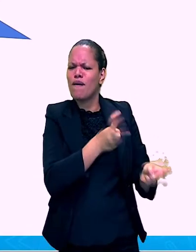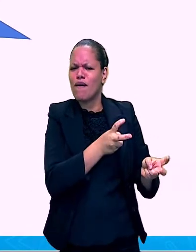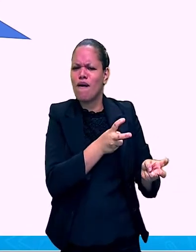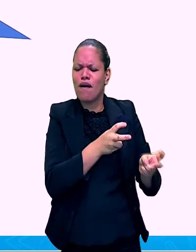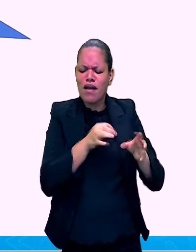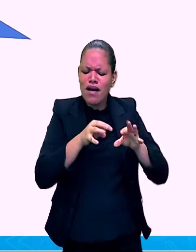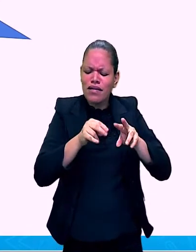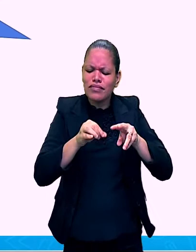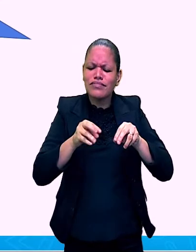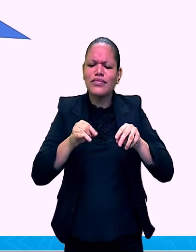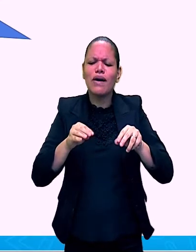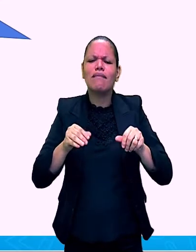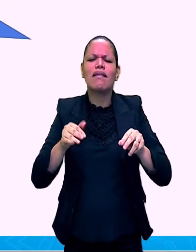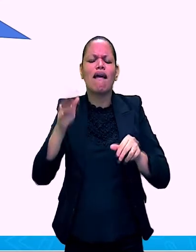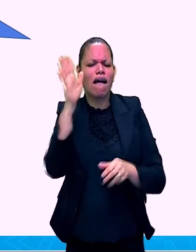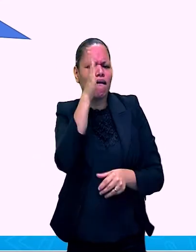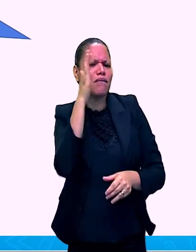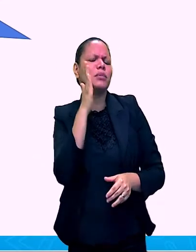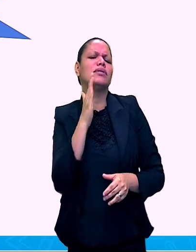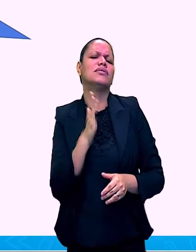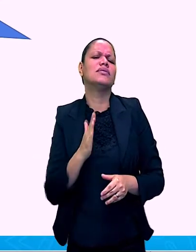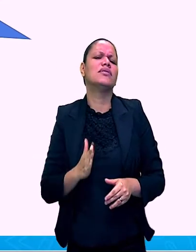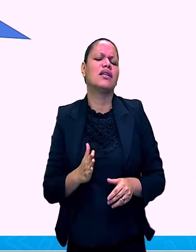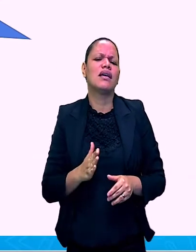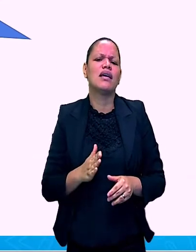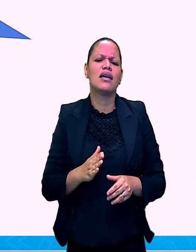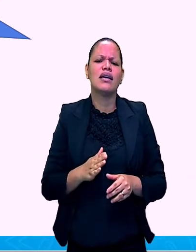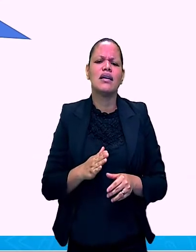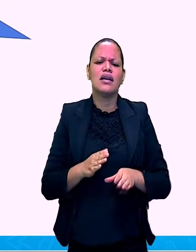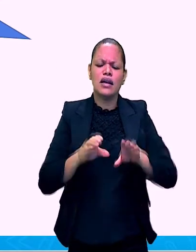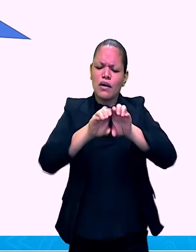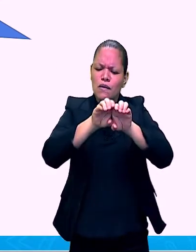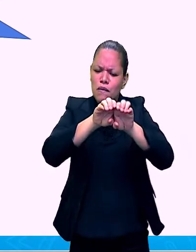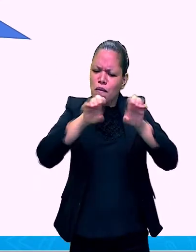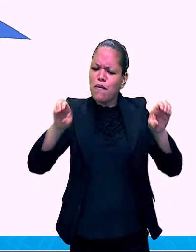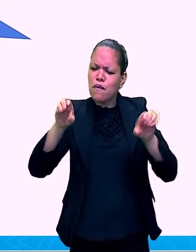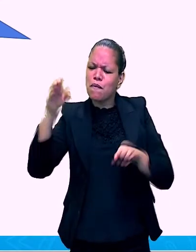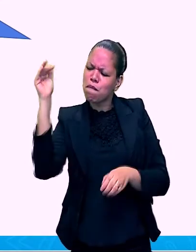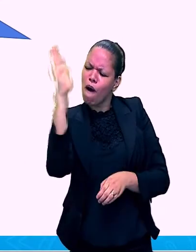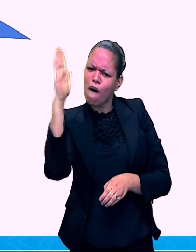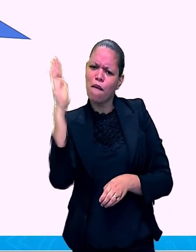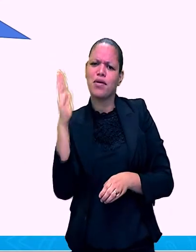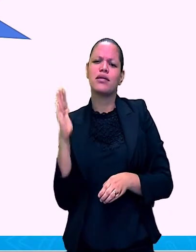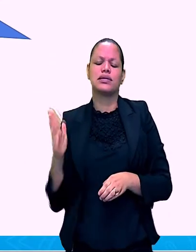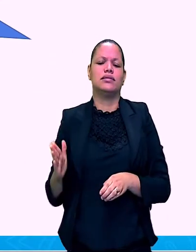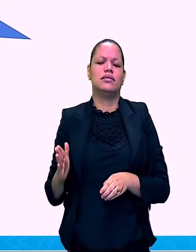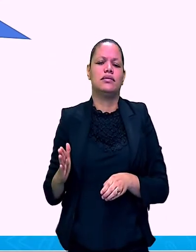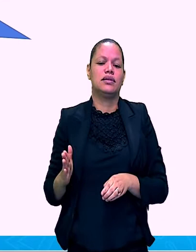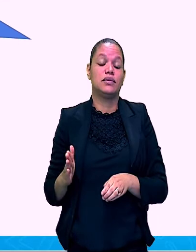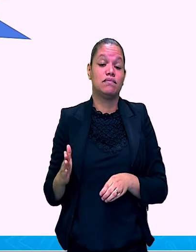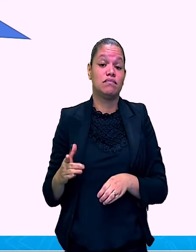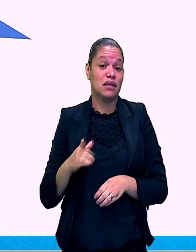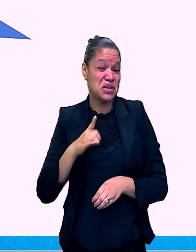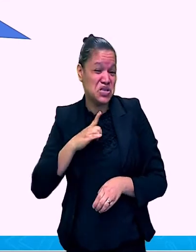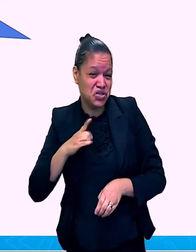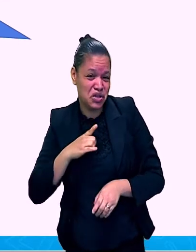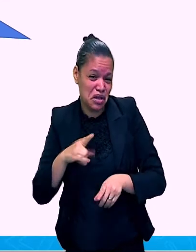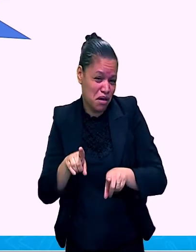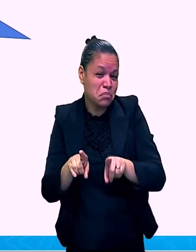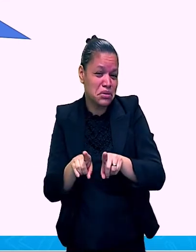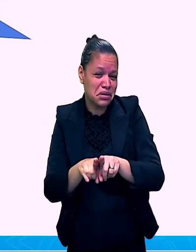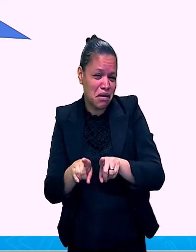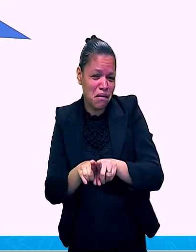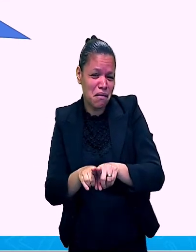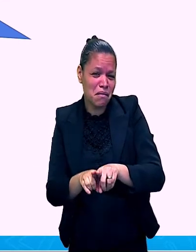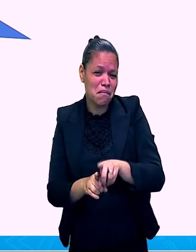dois lugares iriam se comunicar de forma rápida? Porque nós tínhamos uma vegetação nativa,